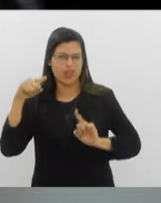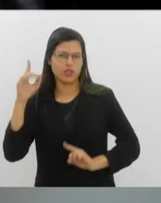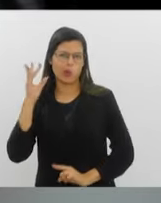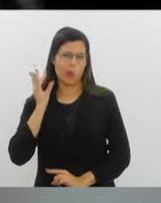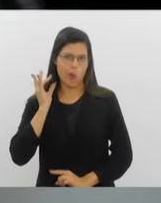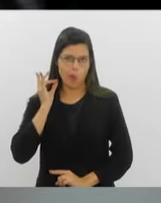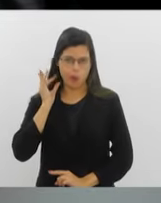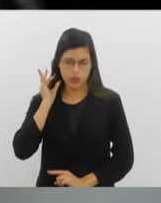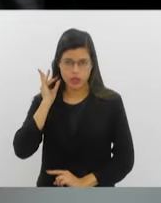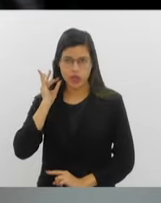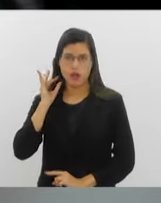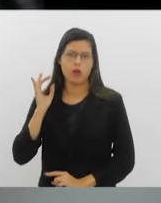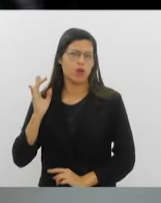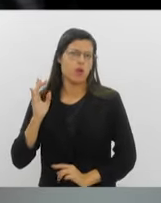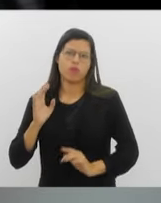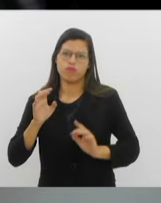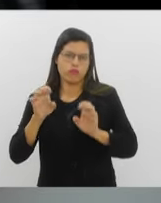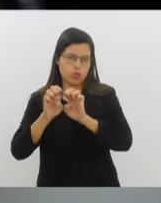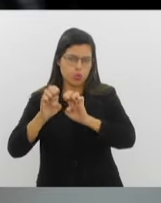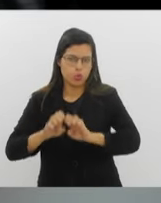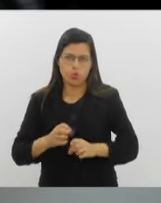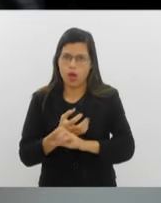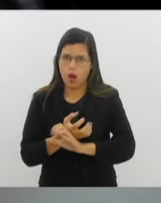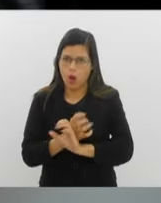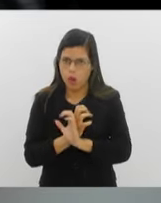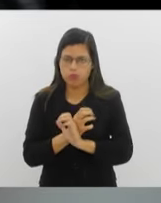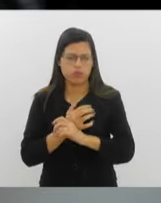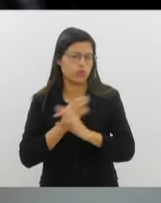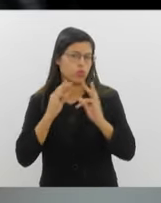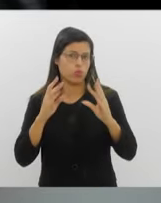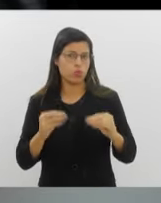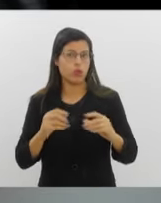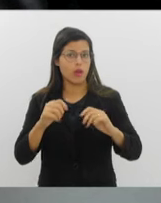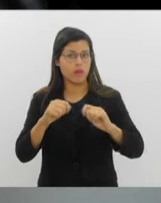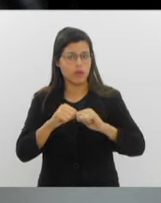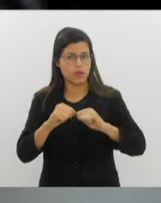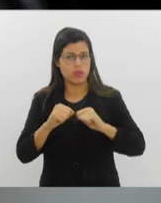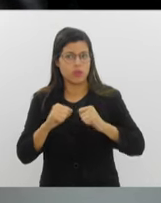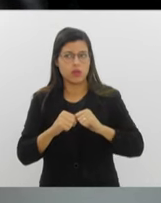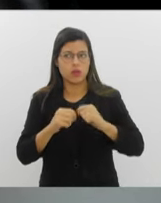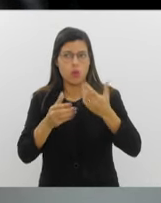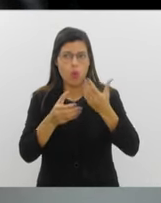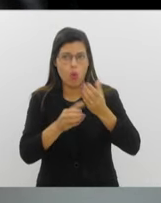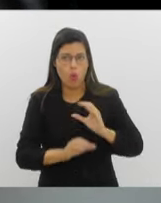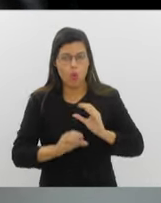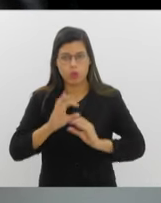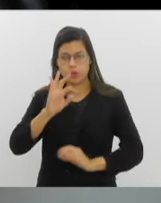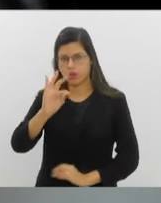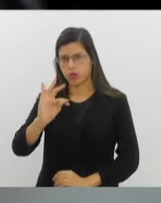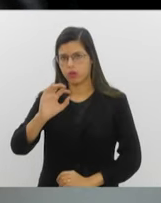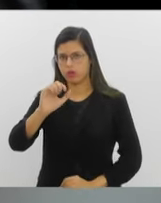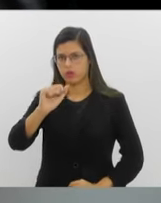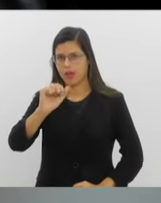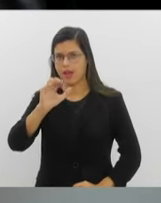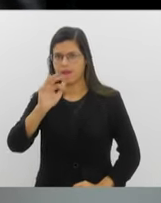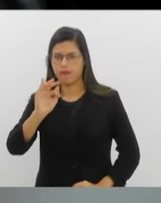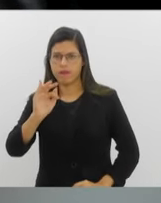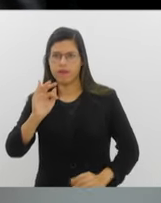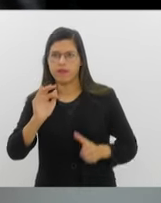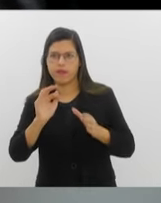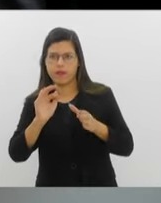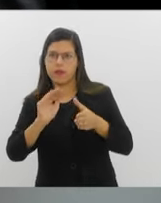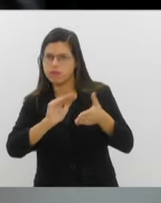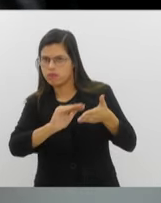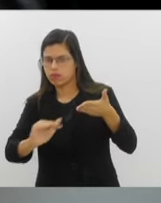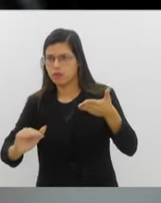muda tudo. E aí elas vão fazer um concurso, mesmo um concurso que o TAF seja eliminatório, ela vai